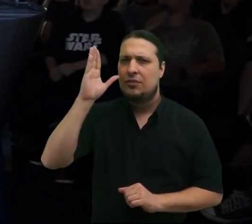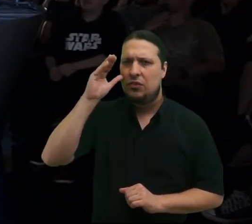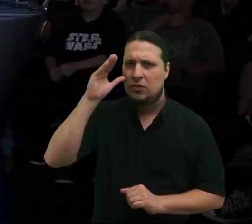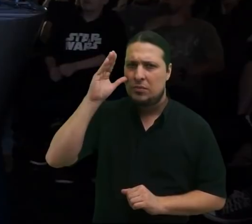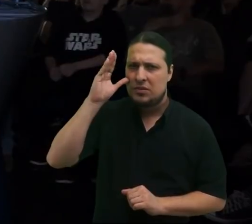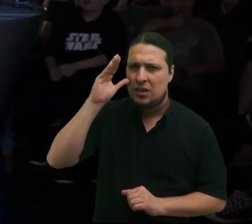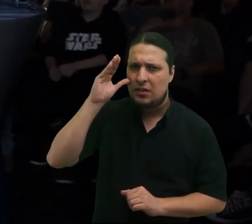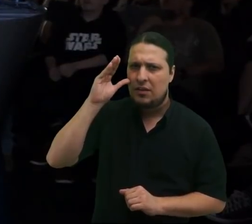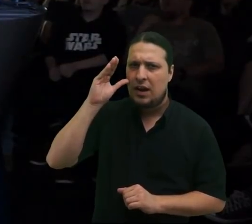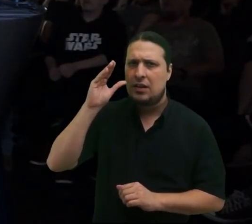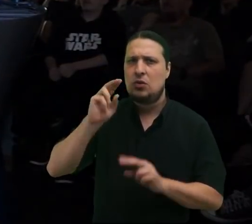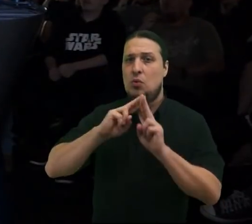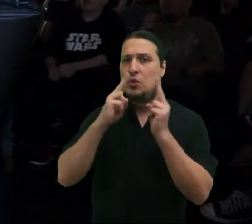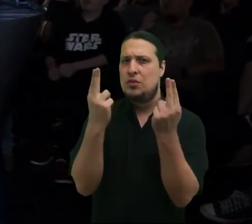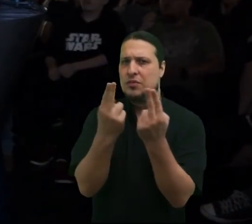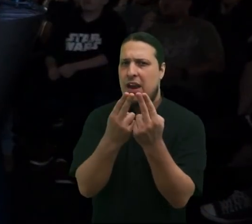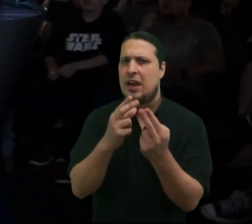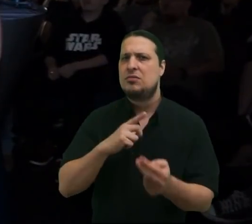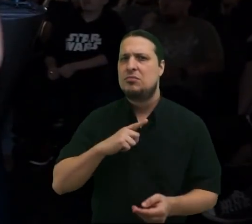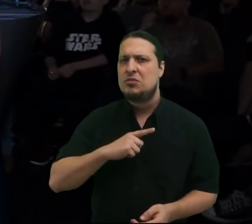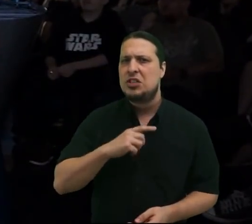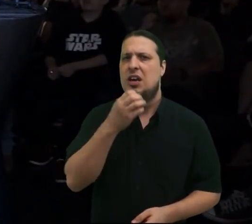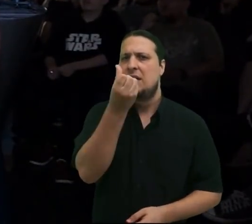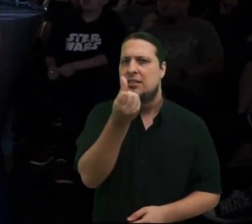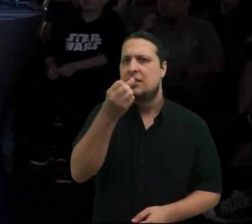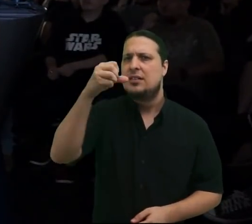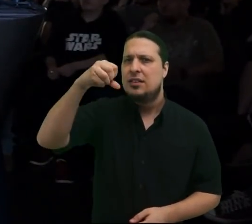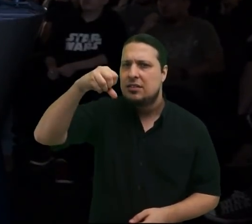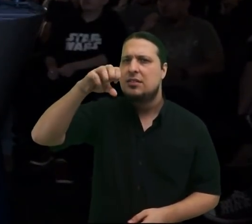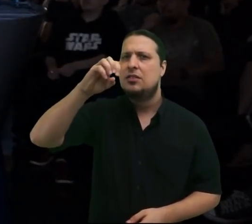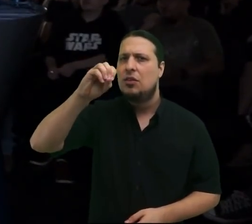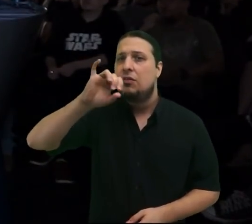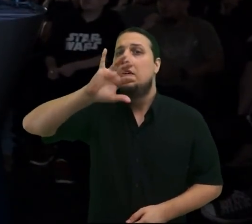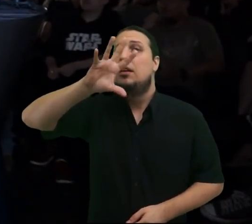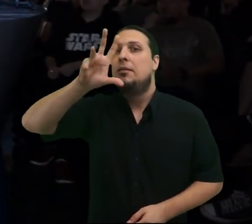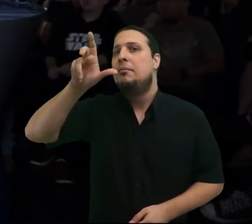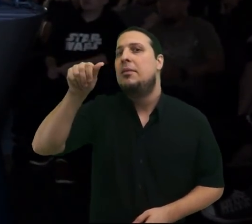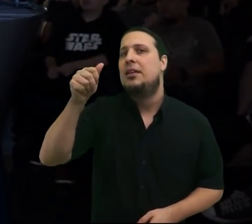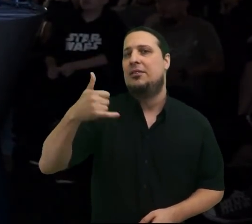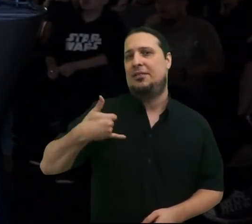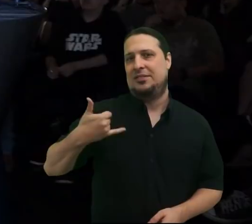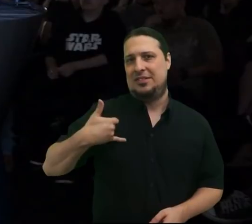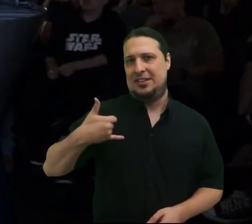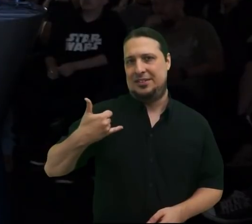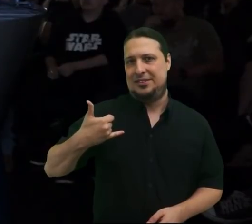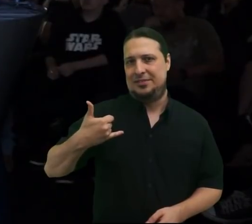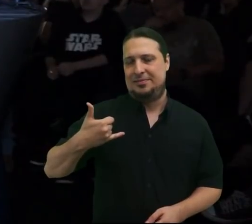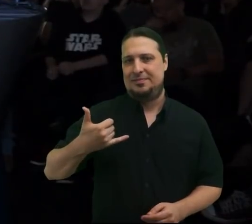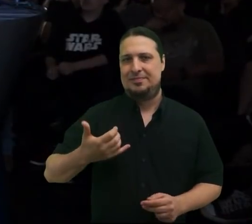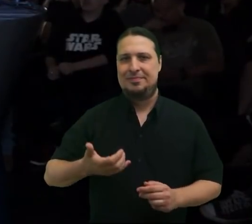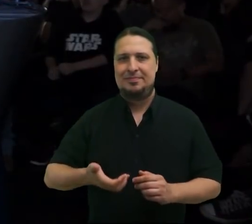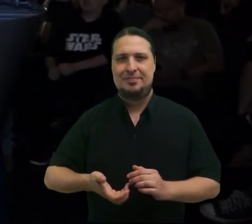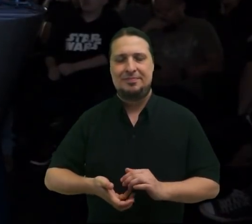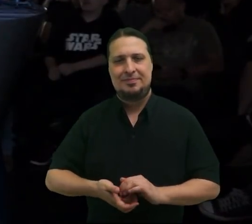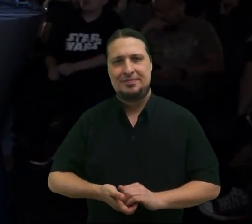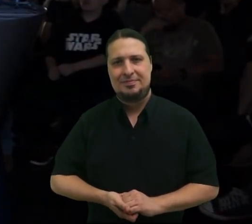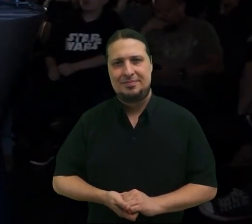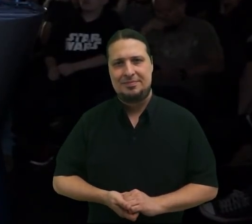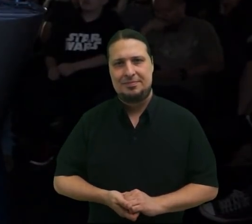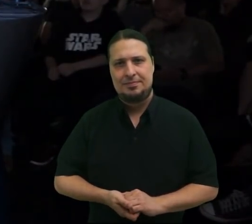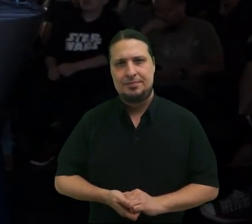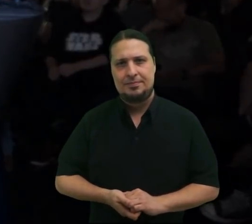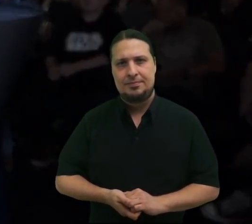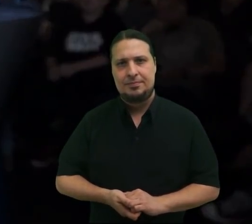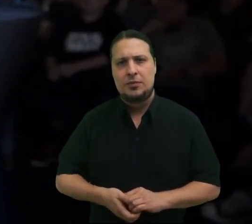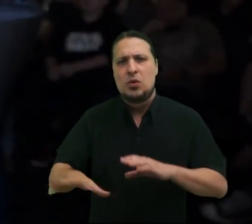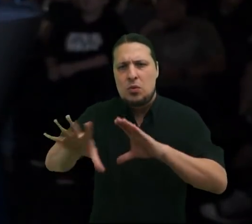Os astrônomos no momento estão trabalhando para solucionar esse problema aqui. É algo que surpreendeu a comunidade astronômica, que a